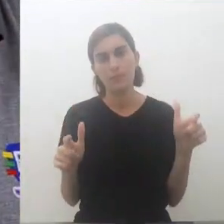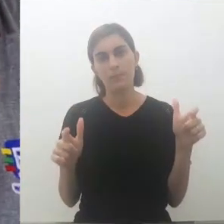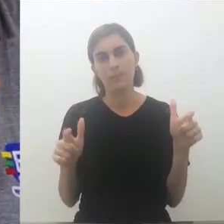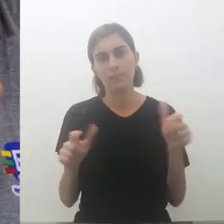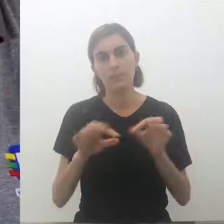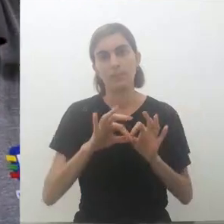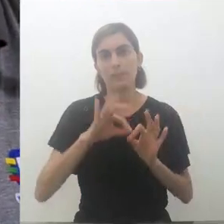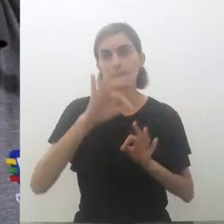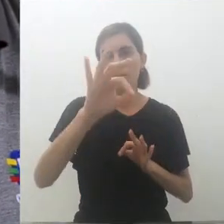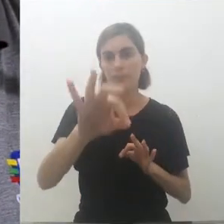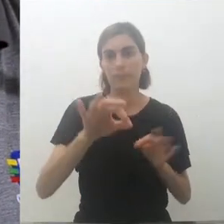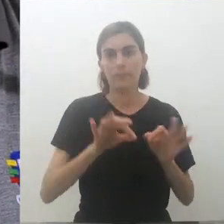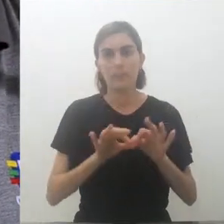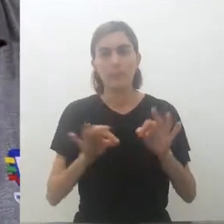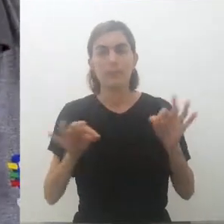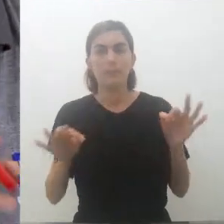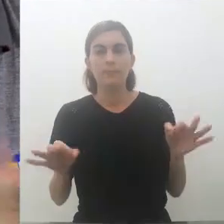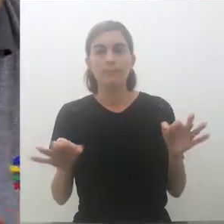um